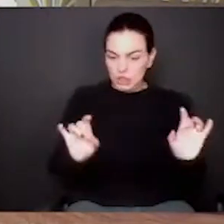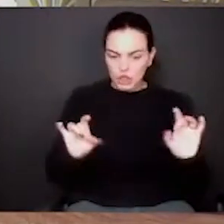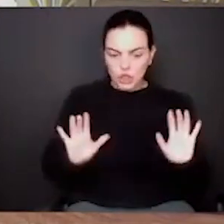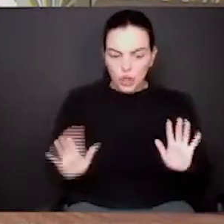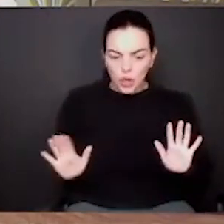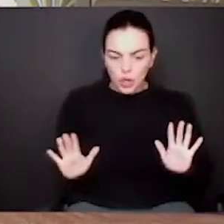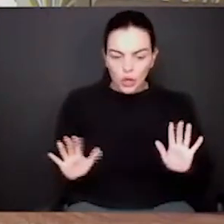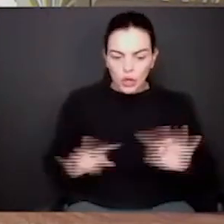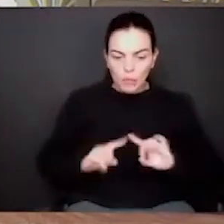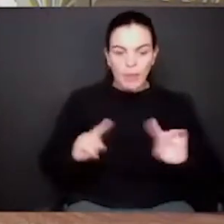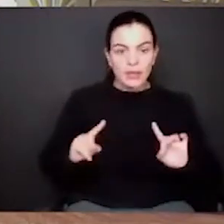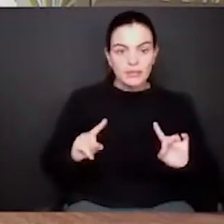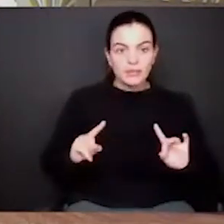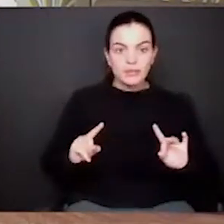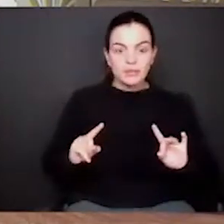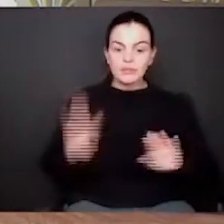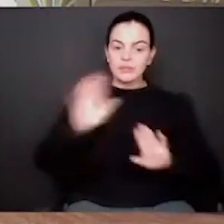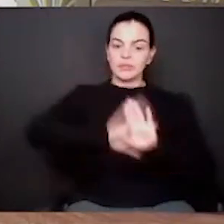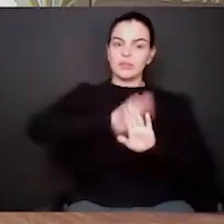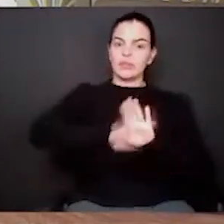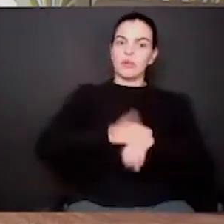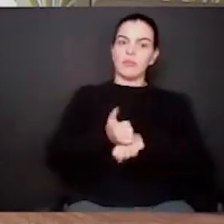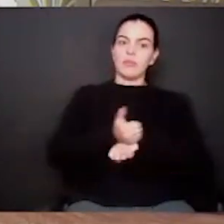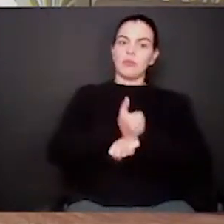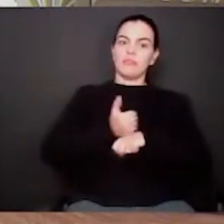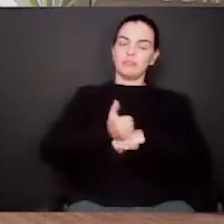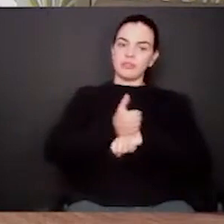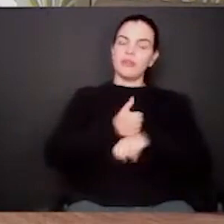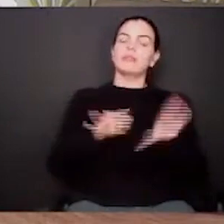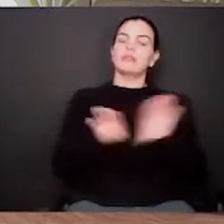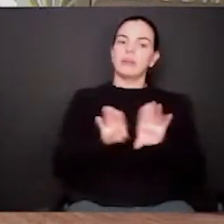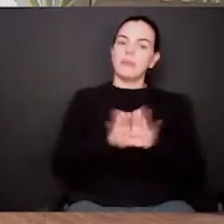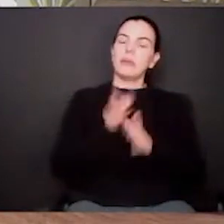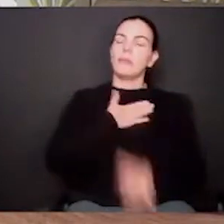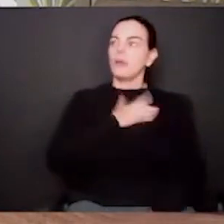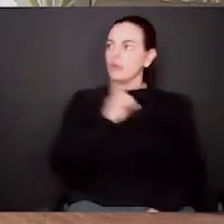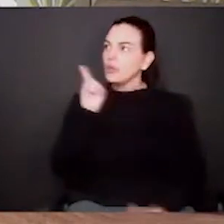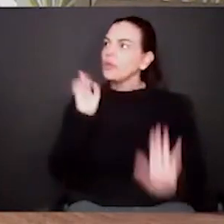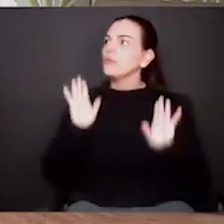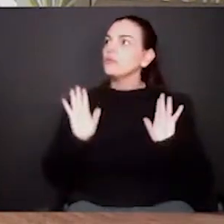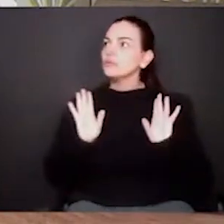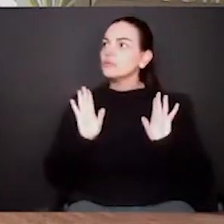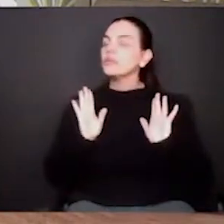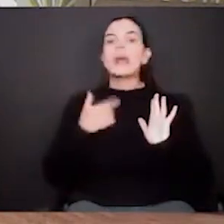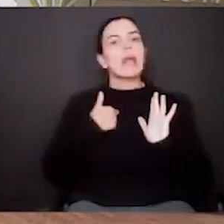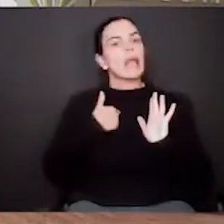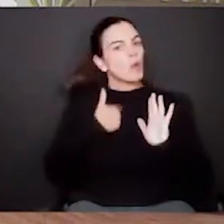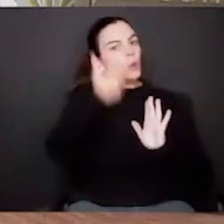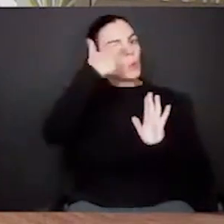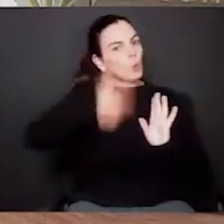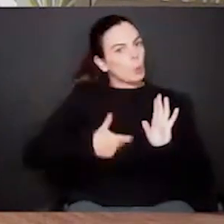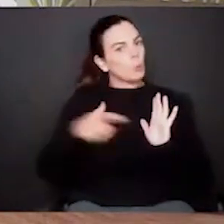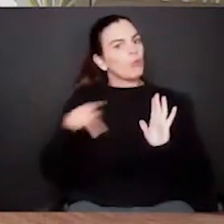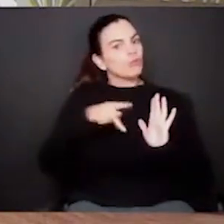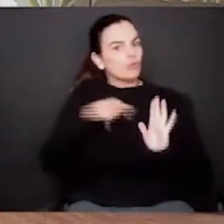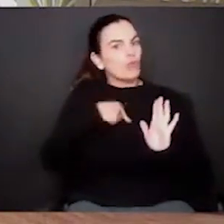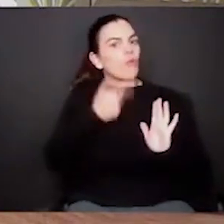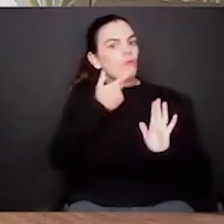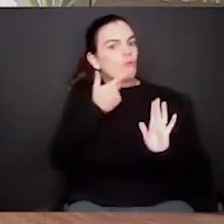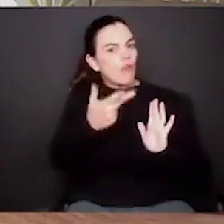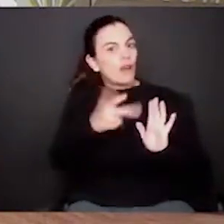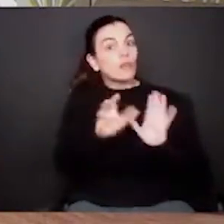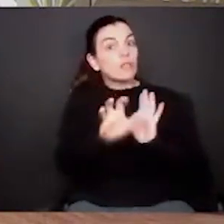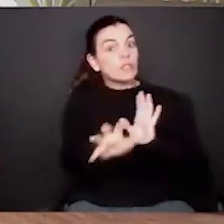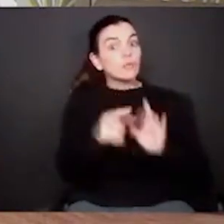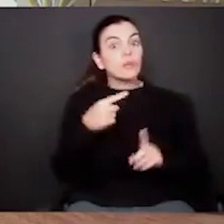profissionais. Meu Deus do céu, eu sou professor e falo isso com autoridade de quem está nessa área há mais